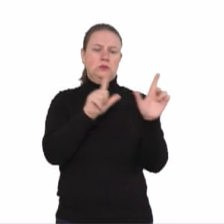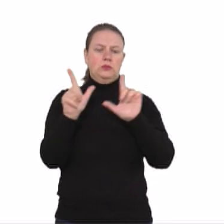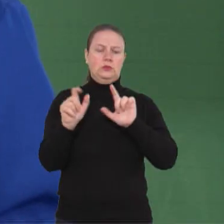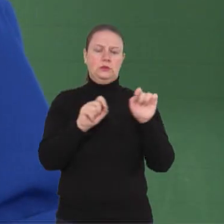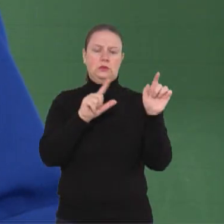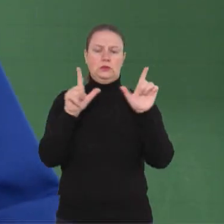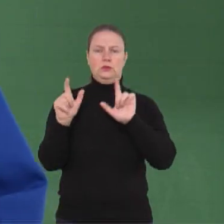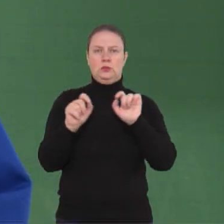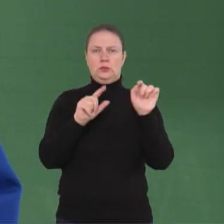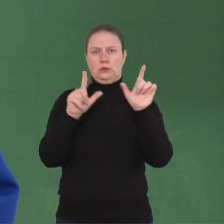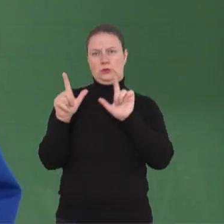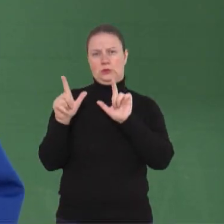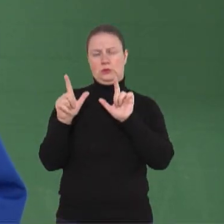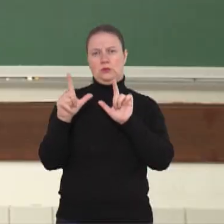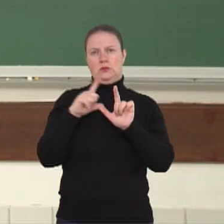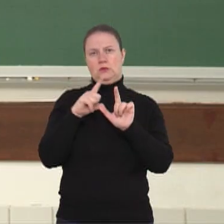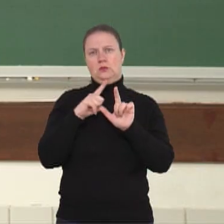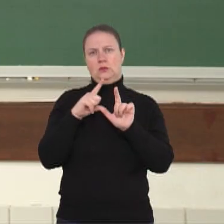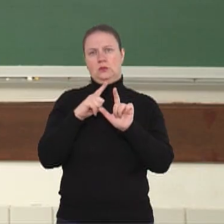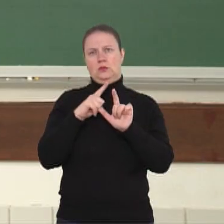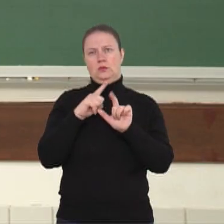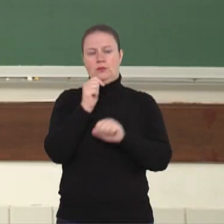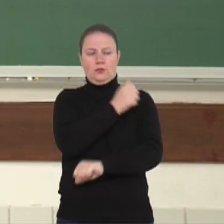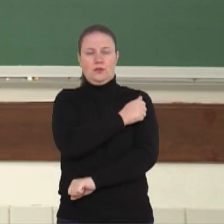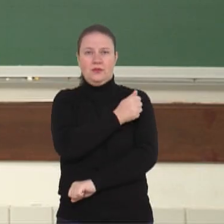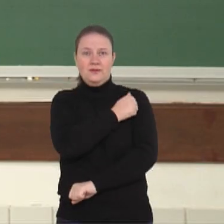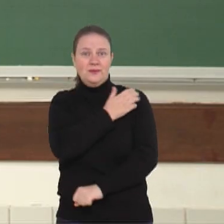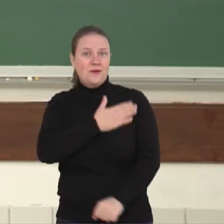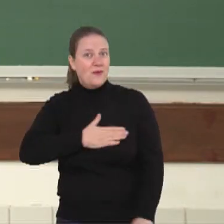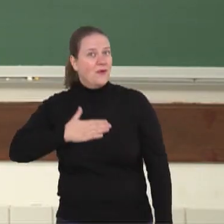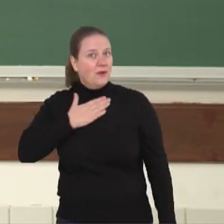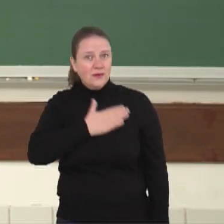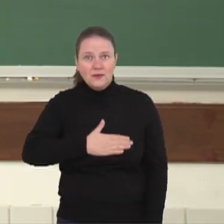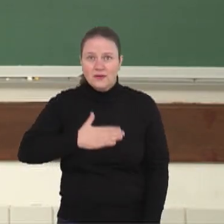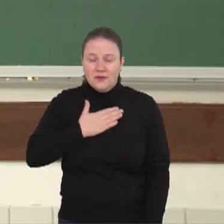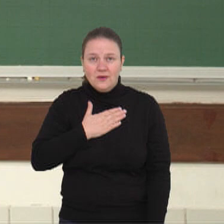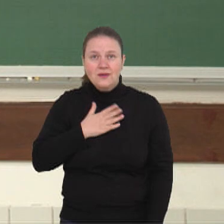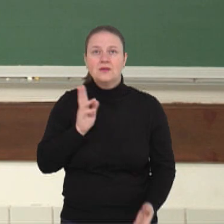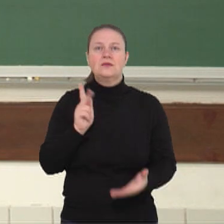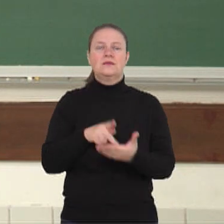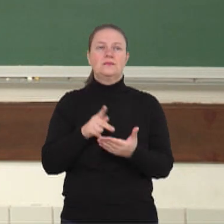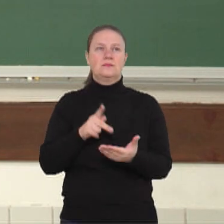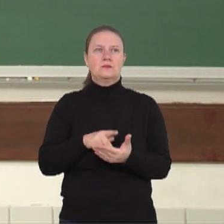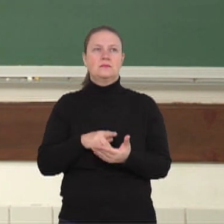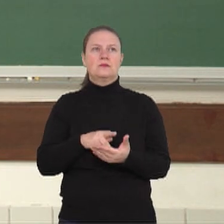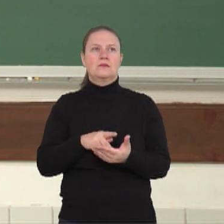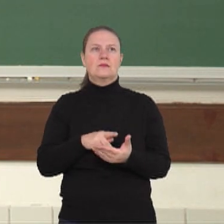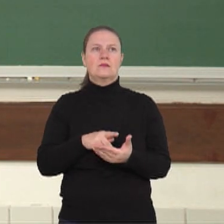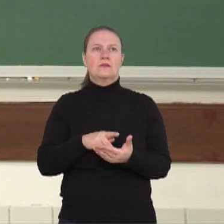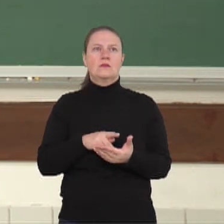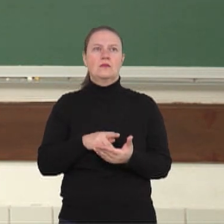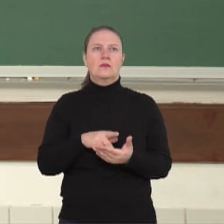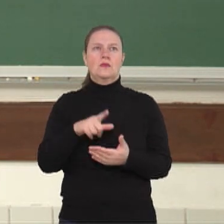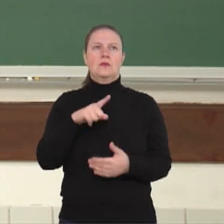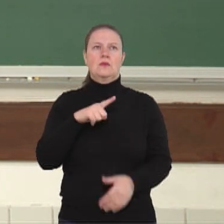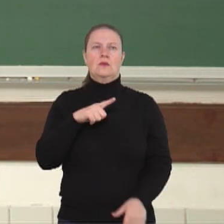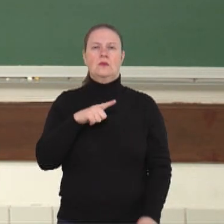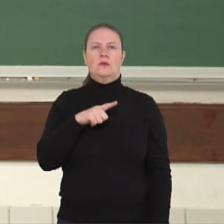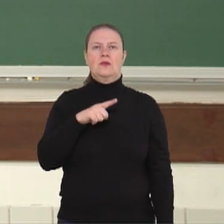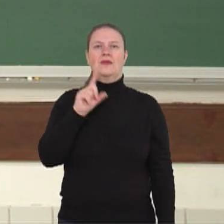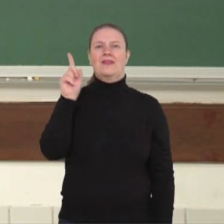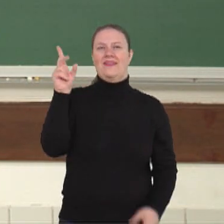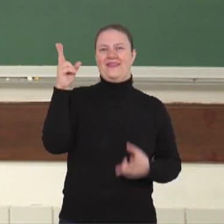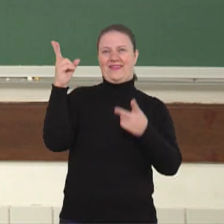gostam bastante, acho que já até terminaram, né, de assistir. Eu estou começando a assistir ainda, que é o Stranger